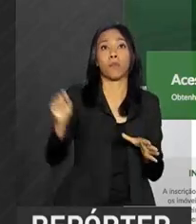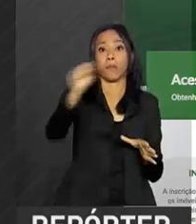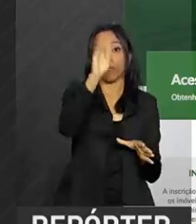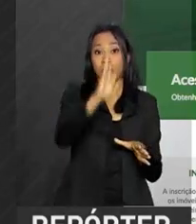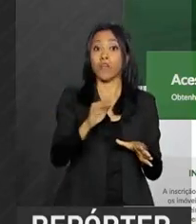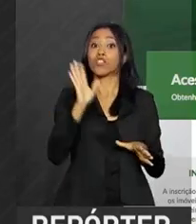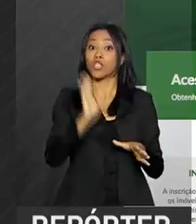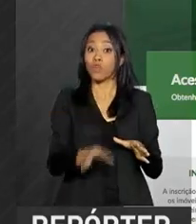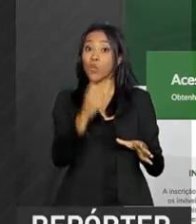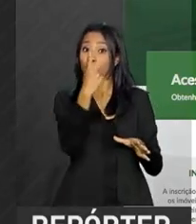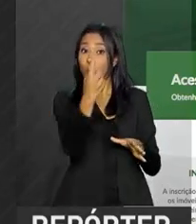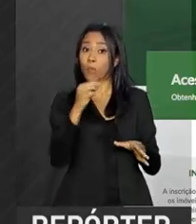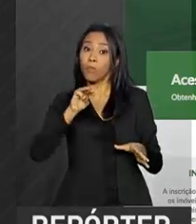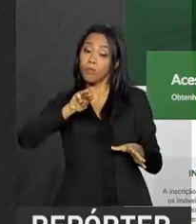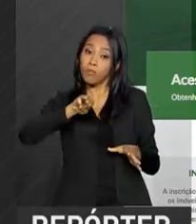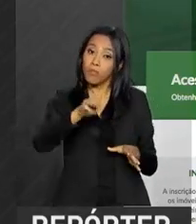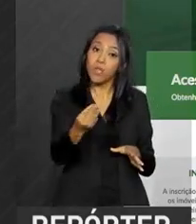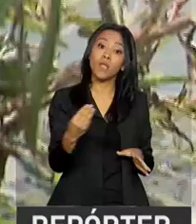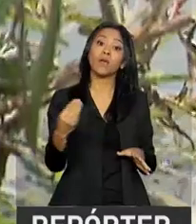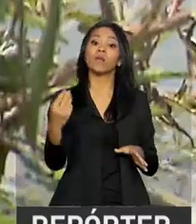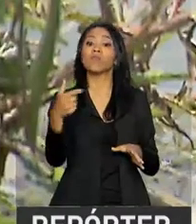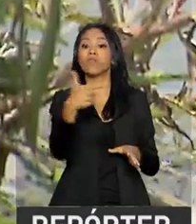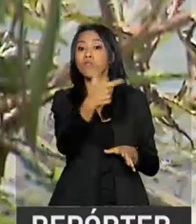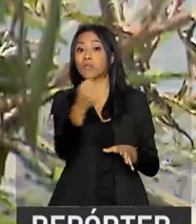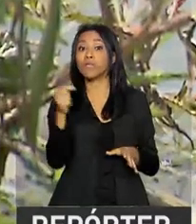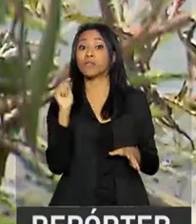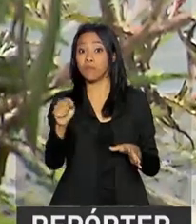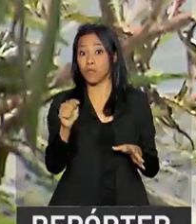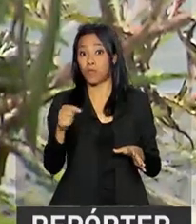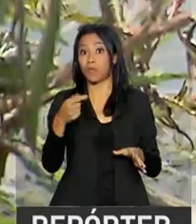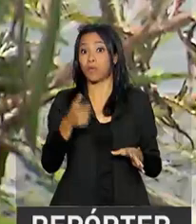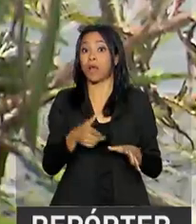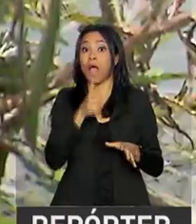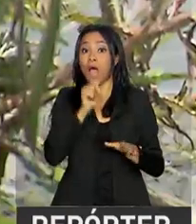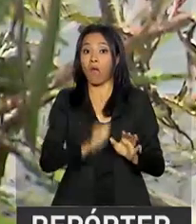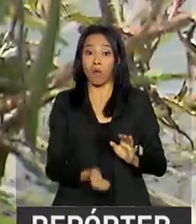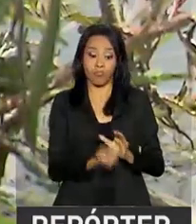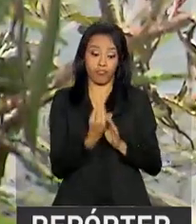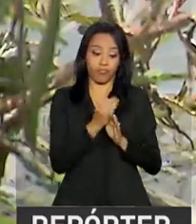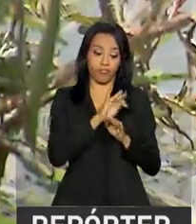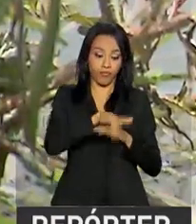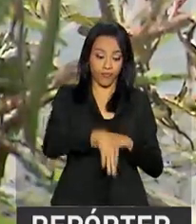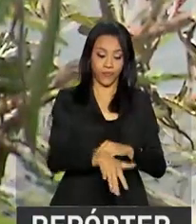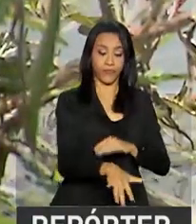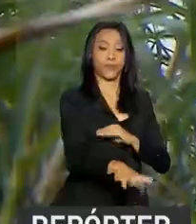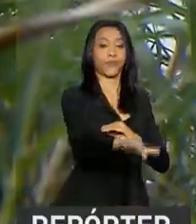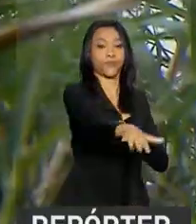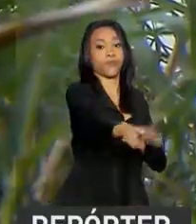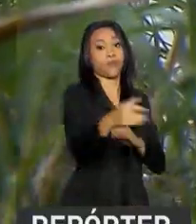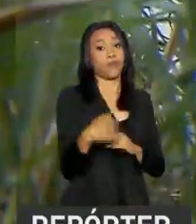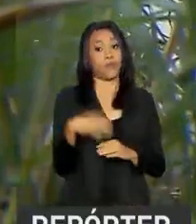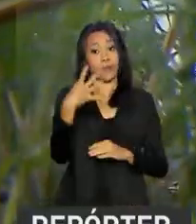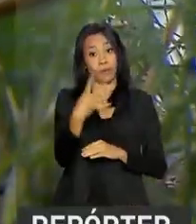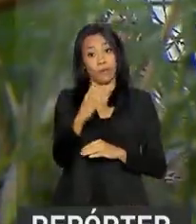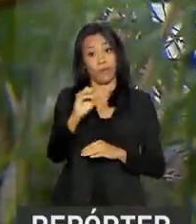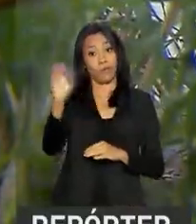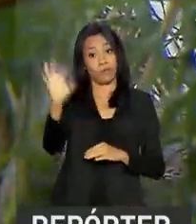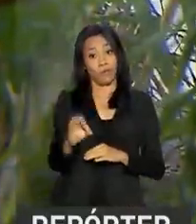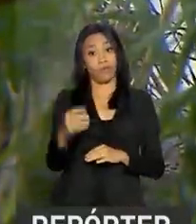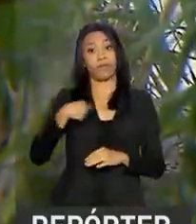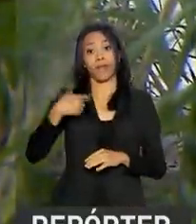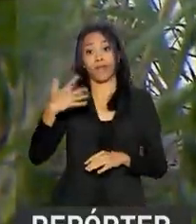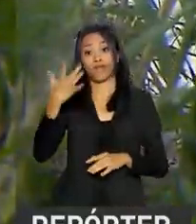de um milhão e 700 mil nascentes sendo que 40% delas estão degradadas e para